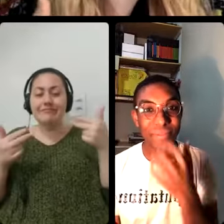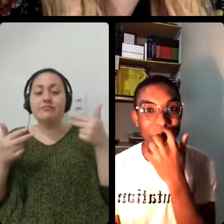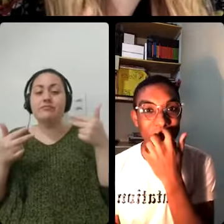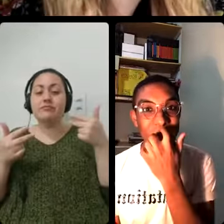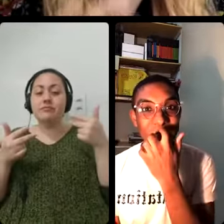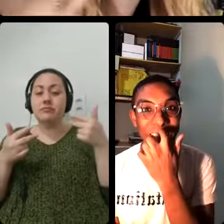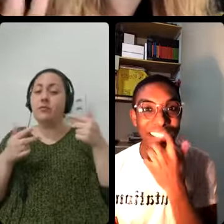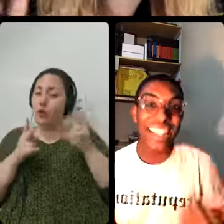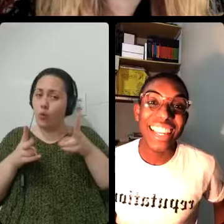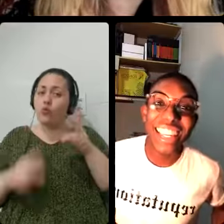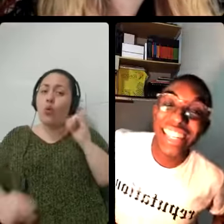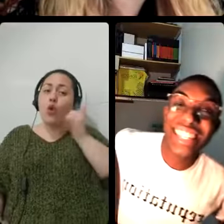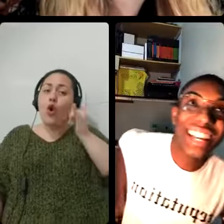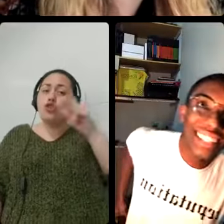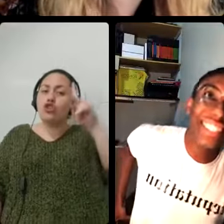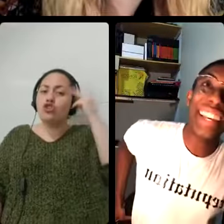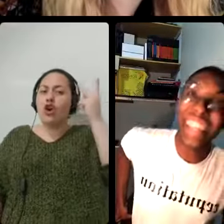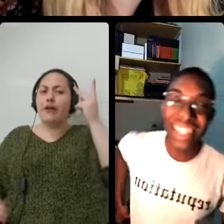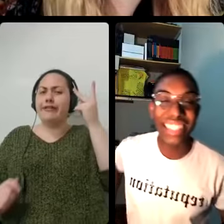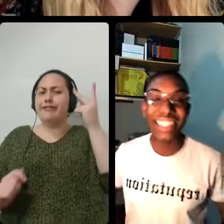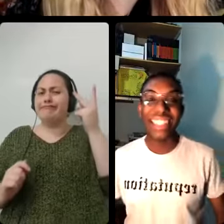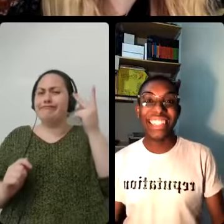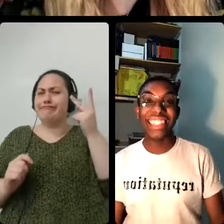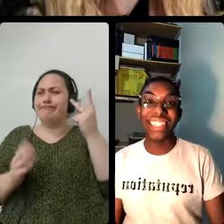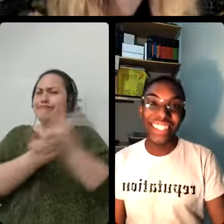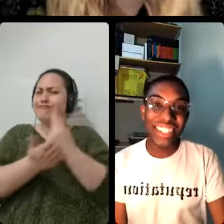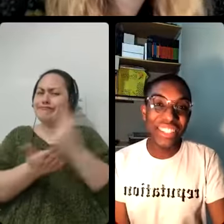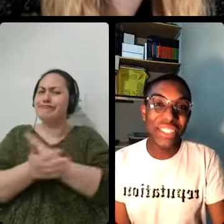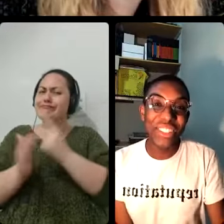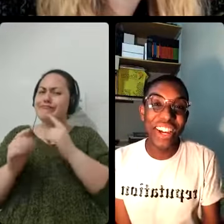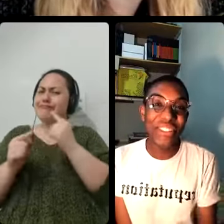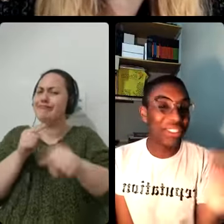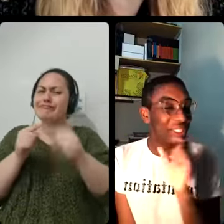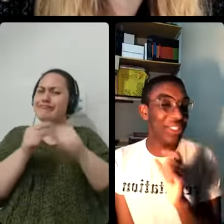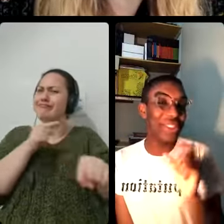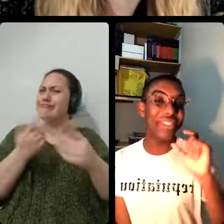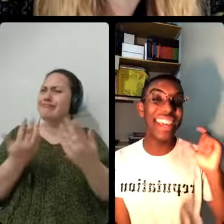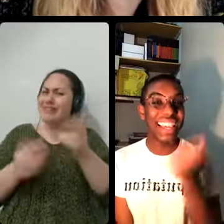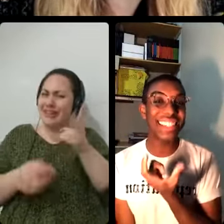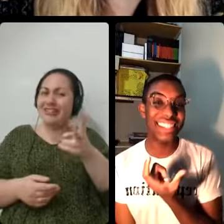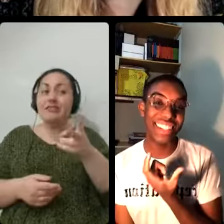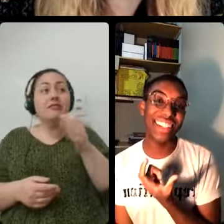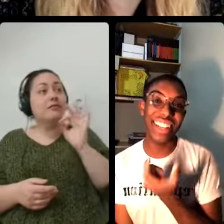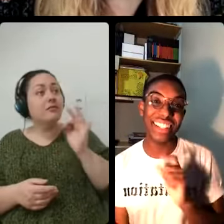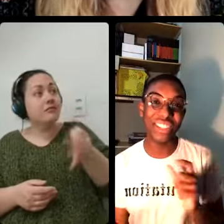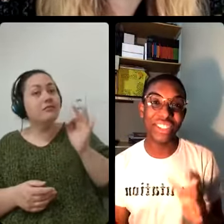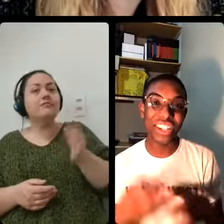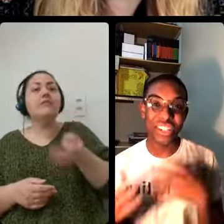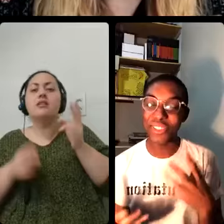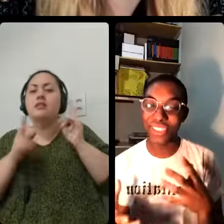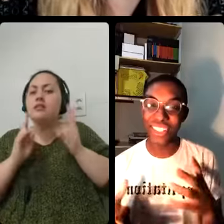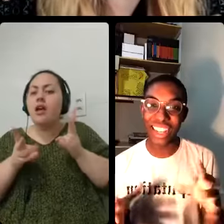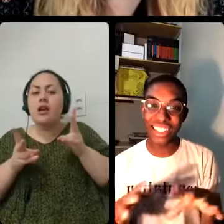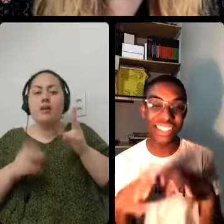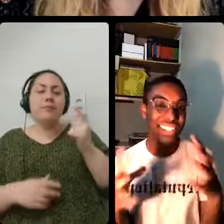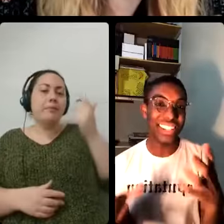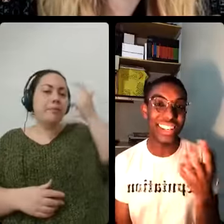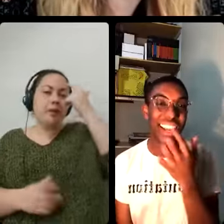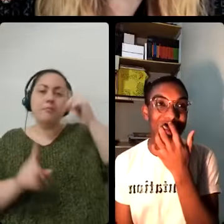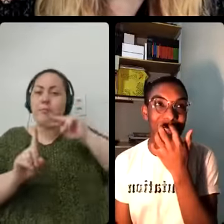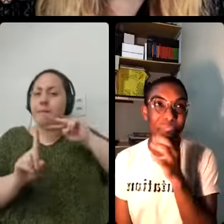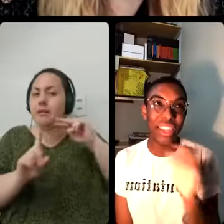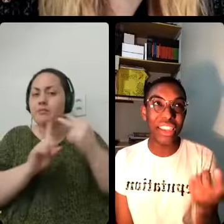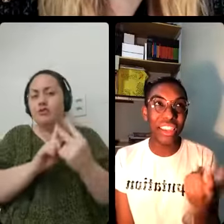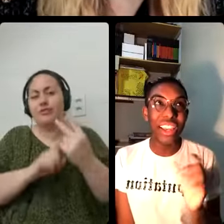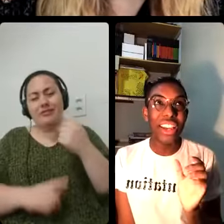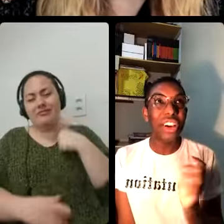ser contada, assim, muito enviesada, Exato. sabe? Sim, Então, é tudo com um viés, né? Tudo que a gente for assistir e